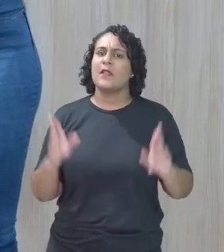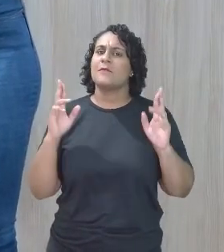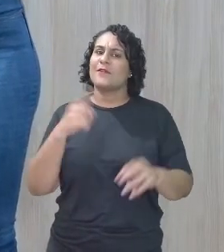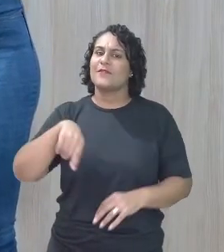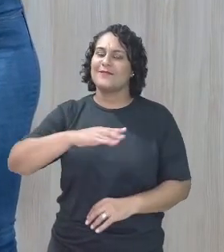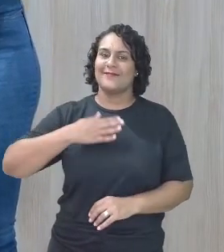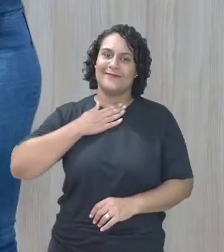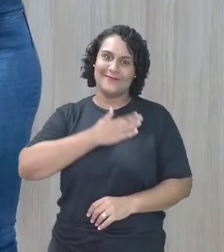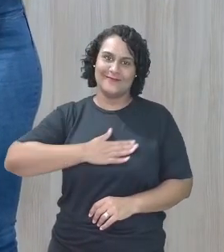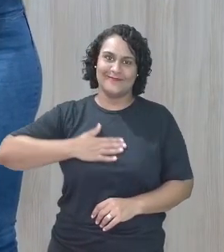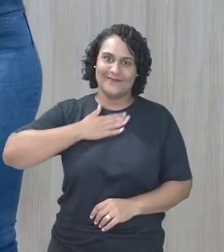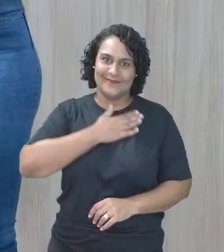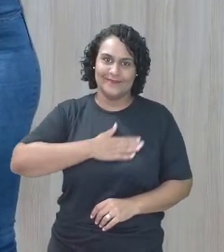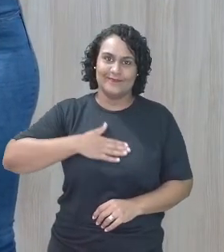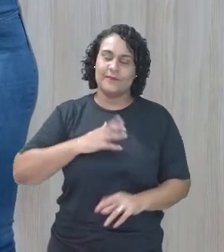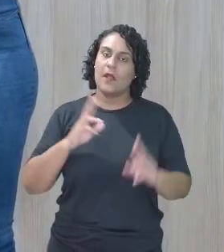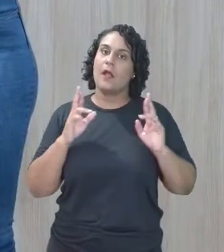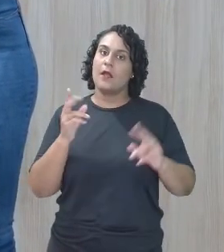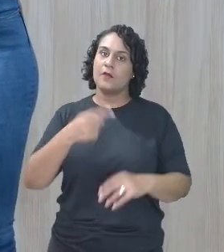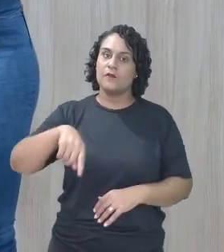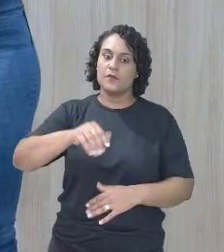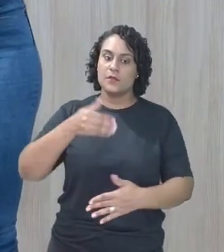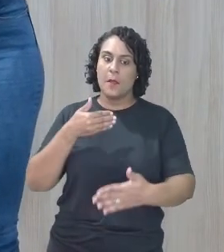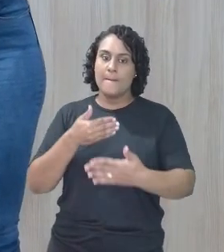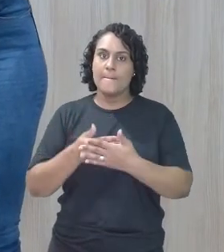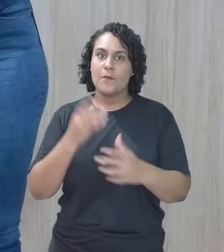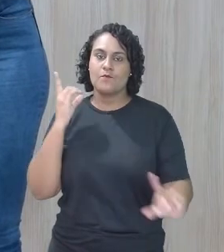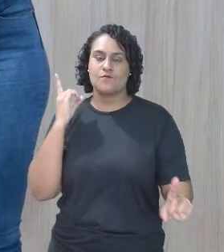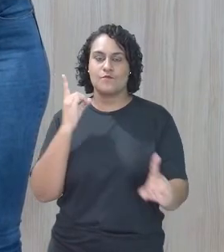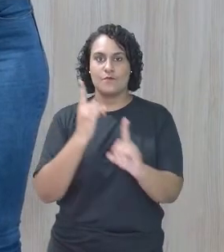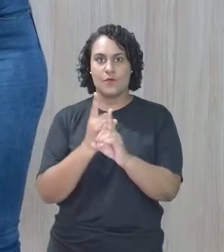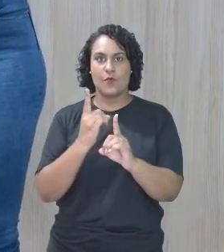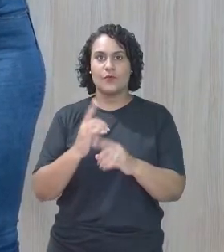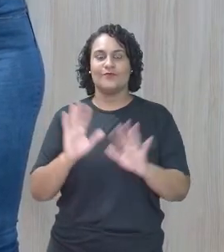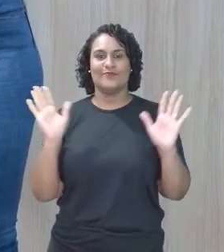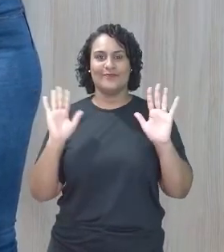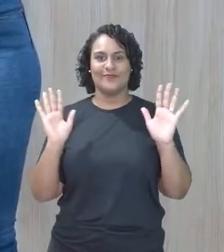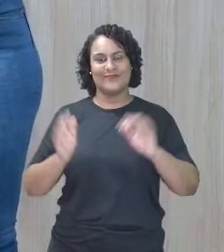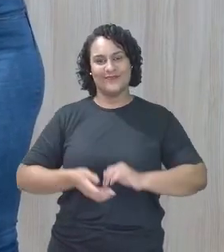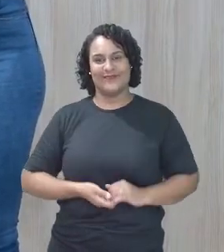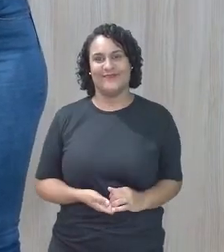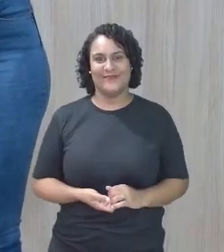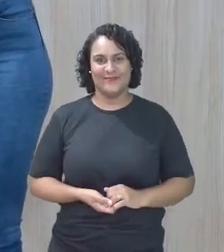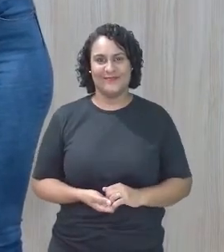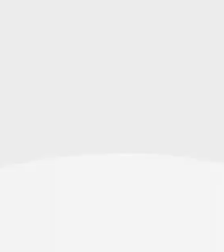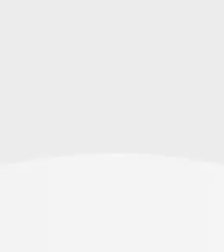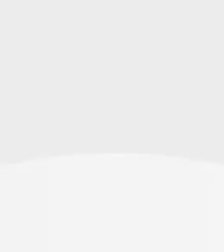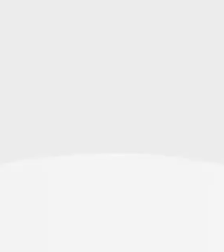Espero que vocês tenham gostado. Aguardo vocês para o próximo encontro. Tchau, tchau.